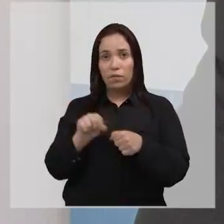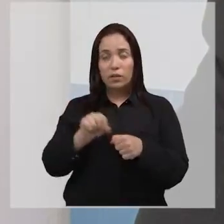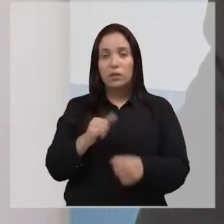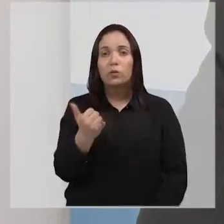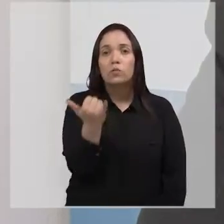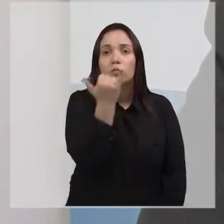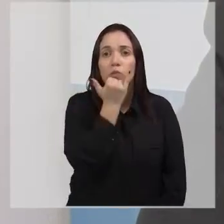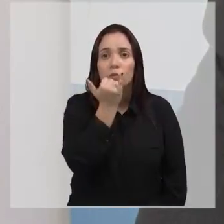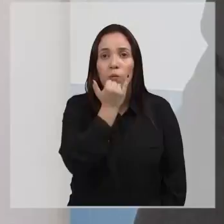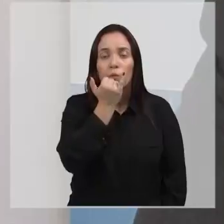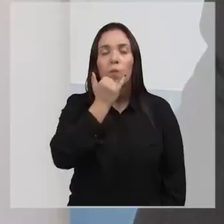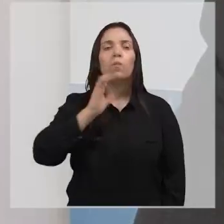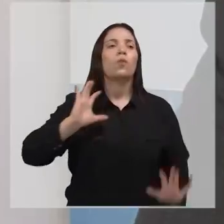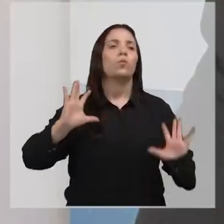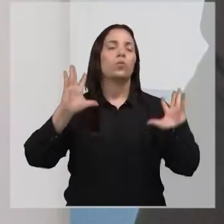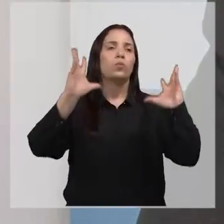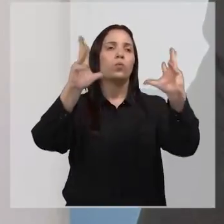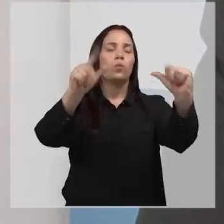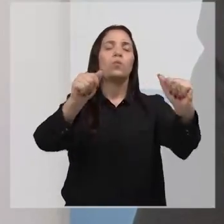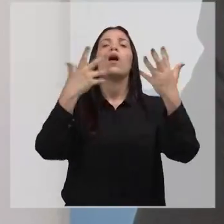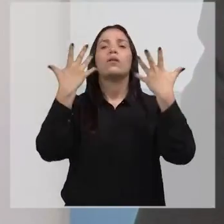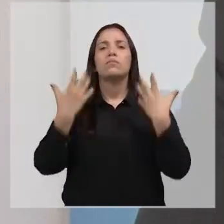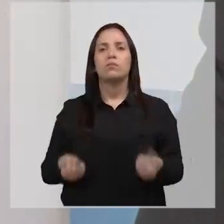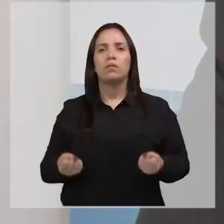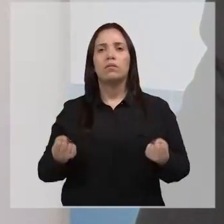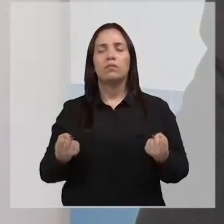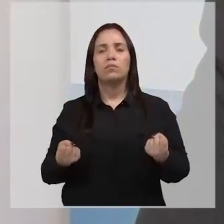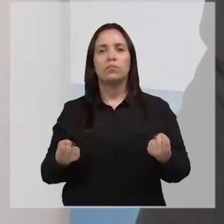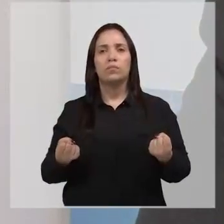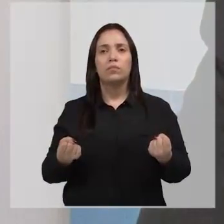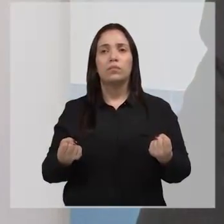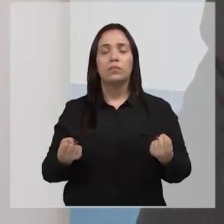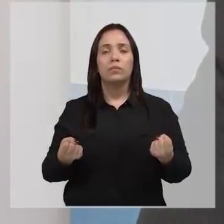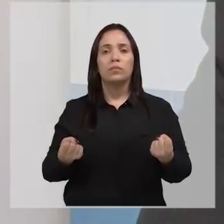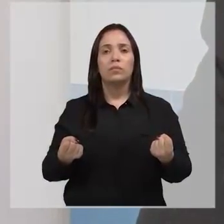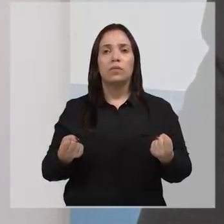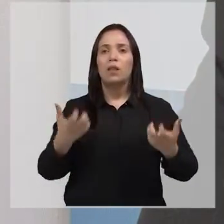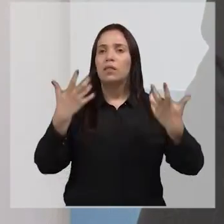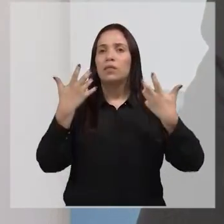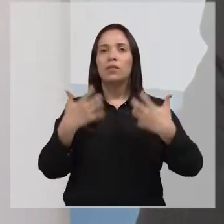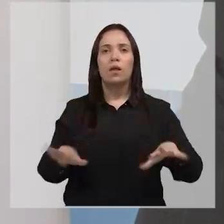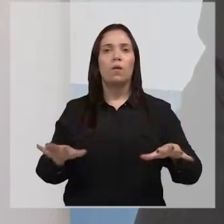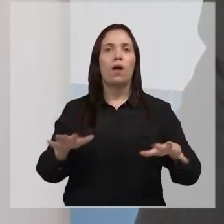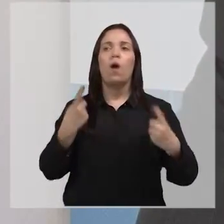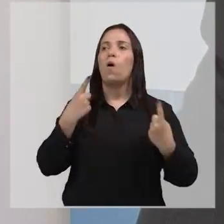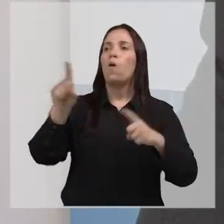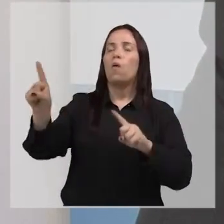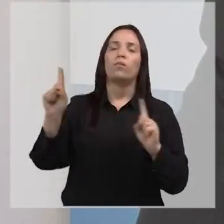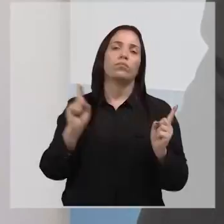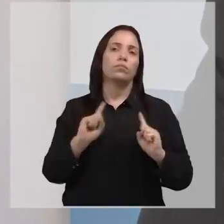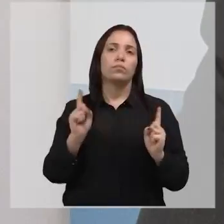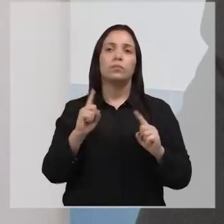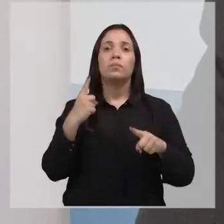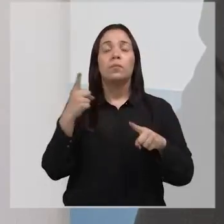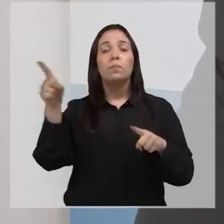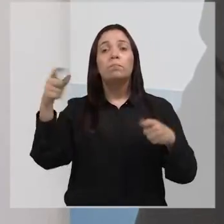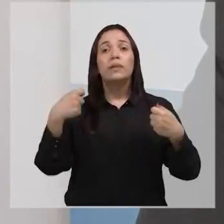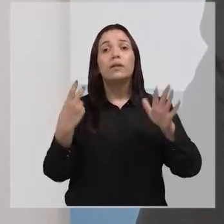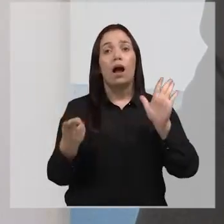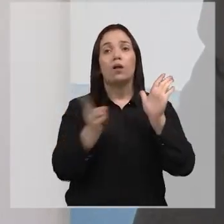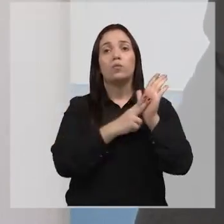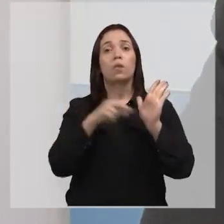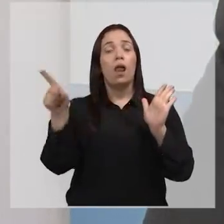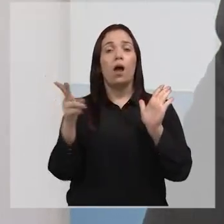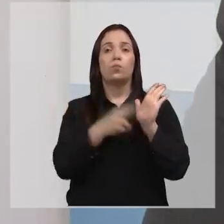pelo que ele fez no passado, e não permitiria qualquer discurso contra, porque ele pode ter assumido,